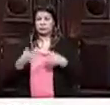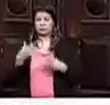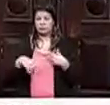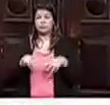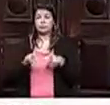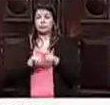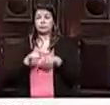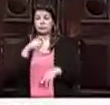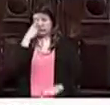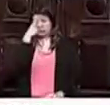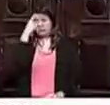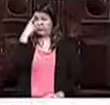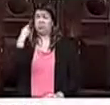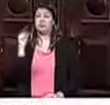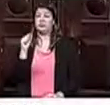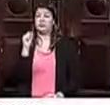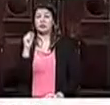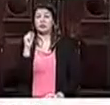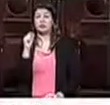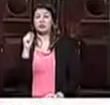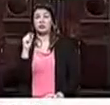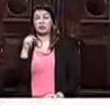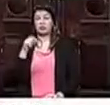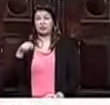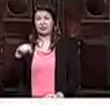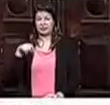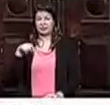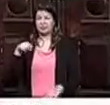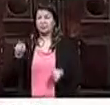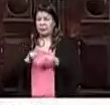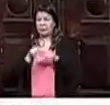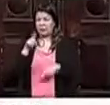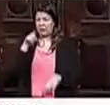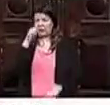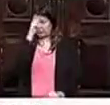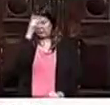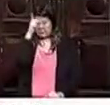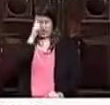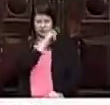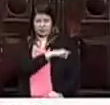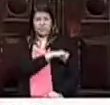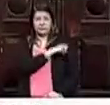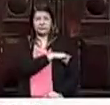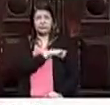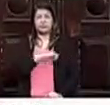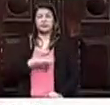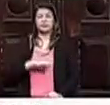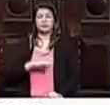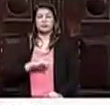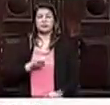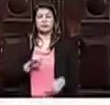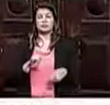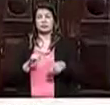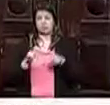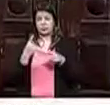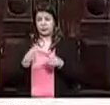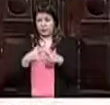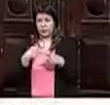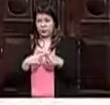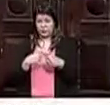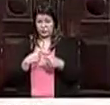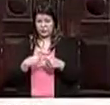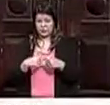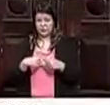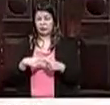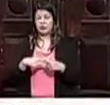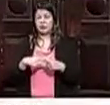nos somássemos, também cobrando da Prefeitura do Rio de Janeiro, uma discussão que está me preocupando muito. Eu ouço